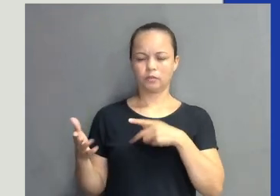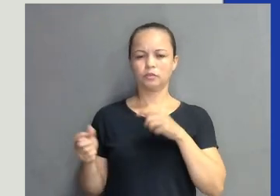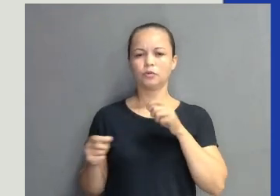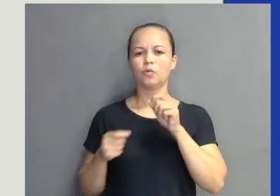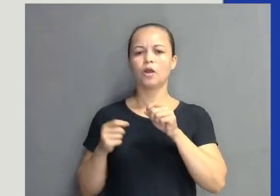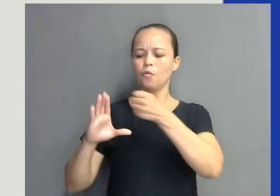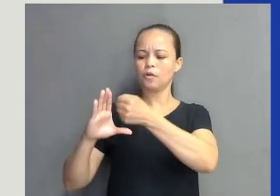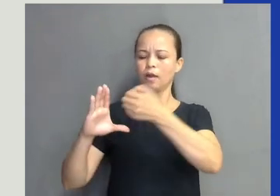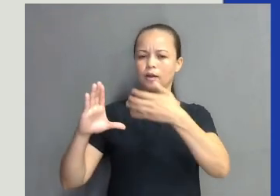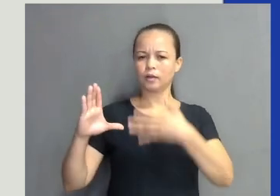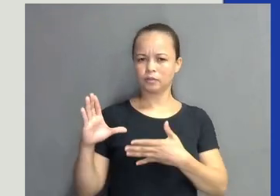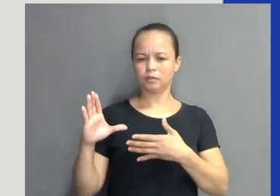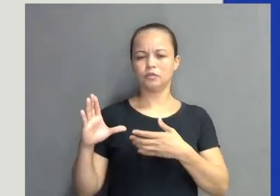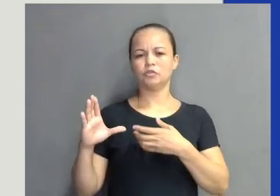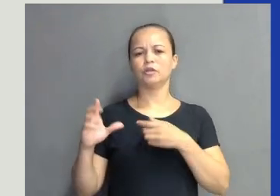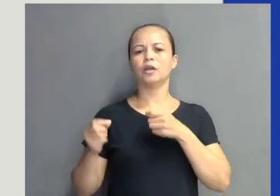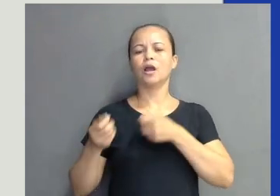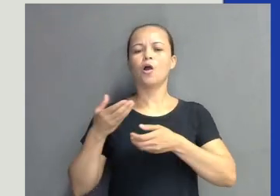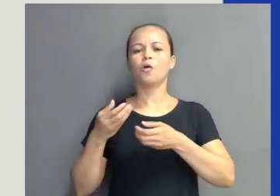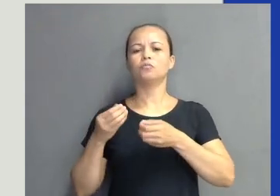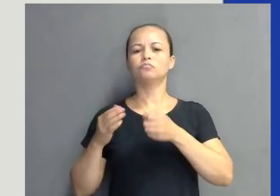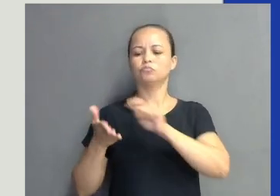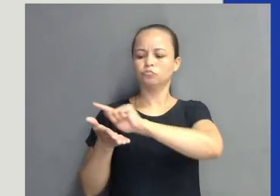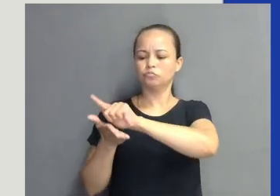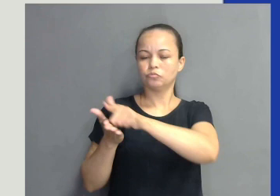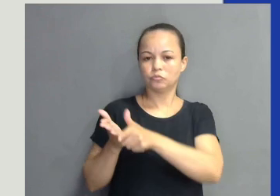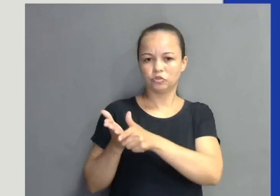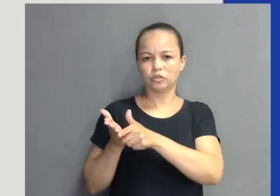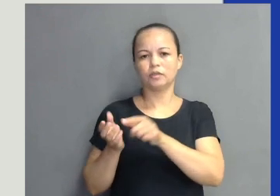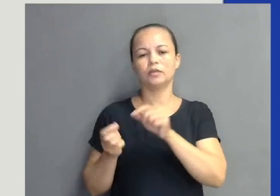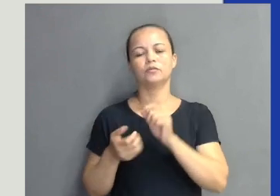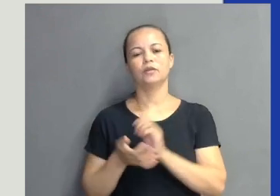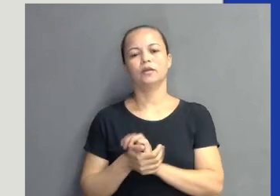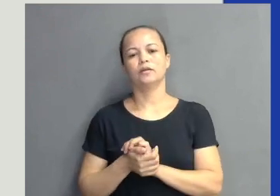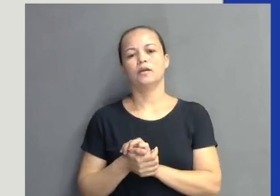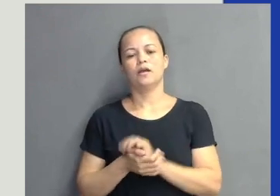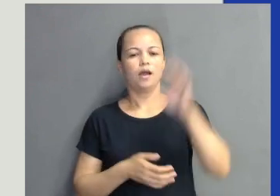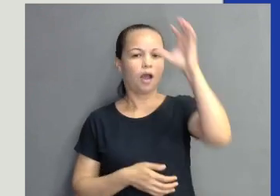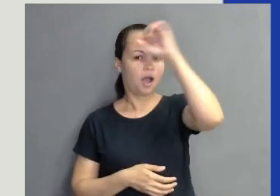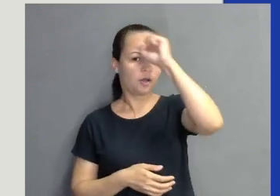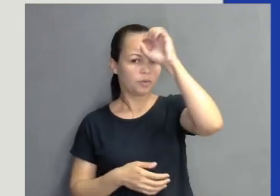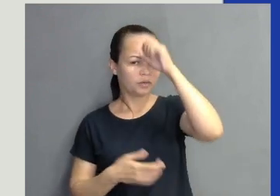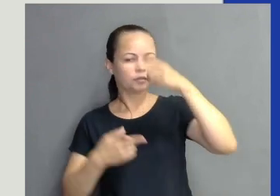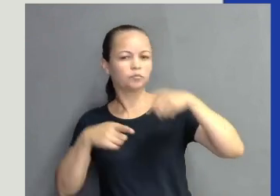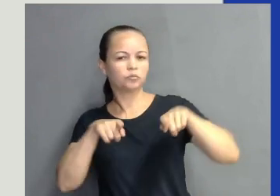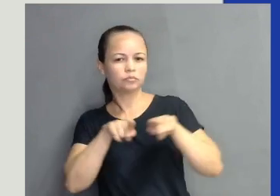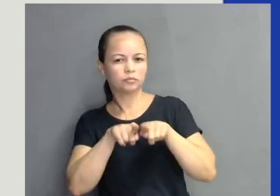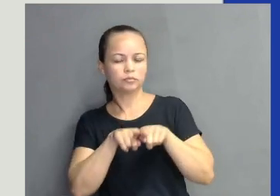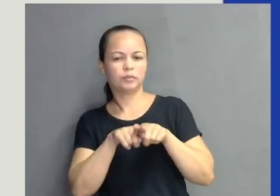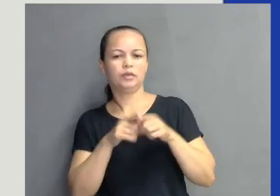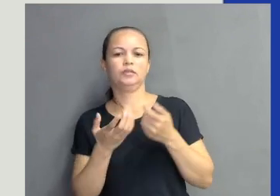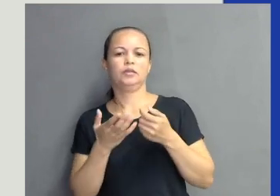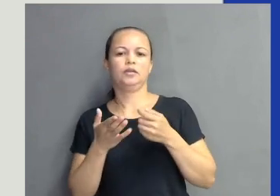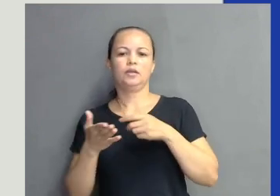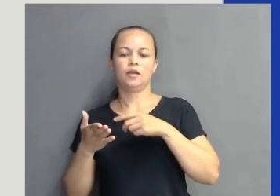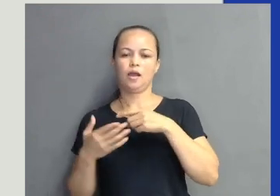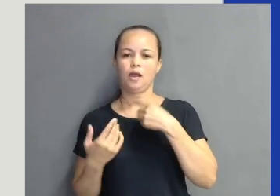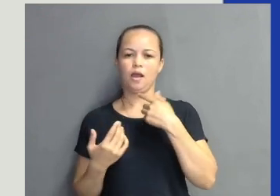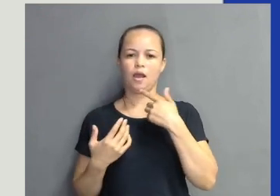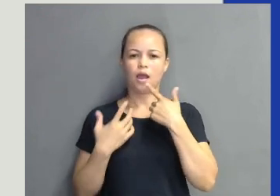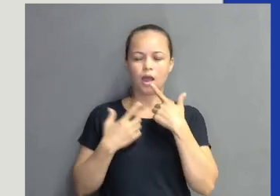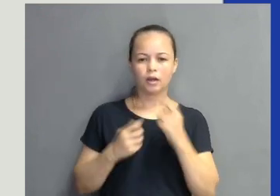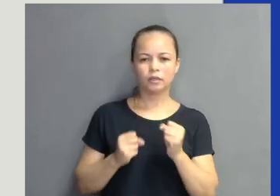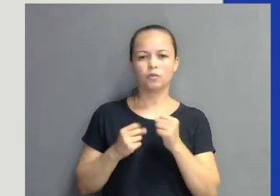tá? Aprendemos também, né, sobre aí, que os recursos da linguagem poética tornam os textos mais sonoros, né, mais belos.